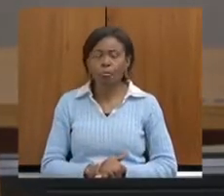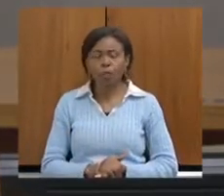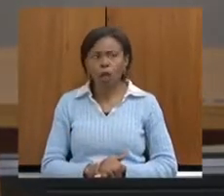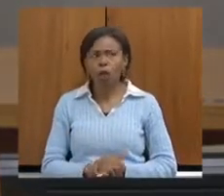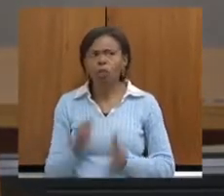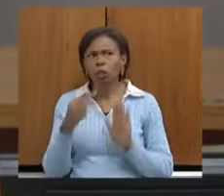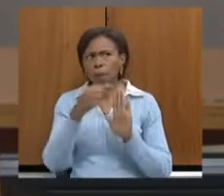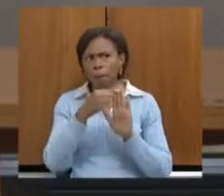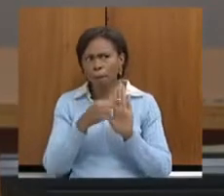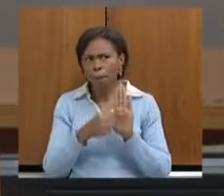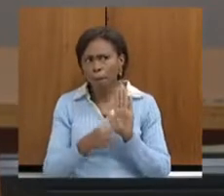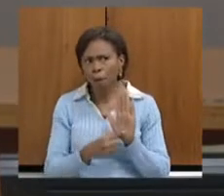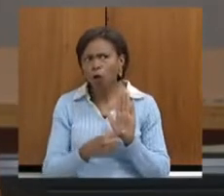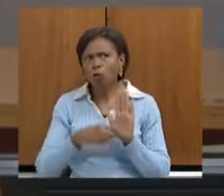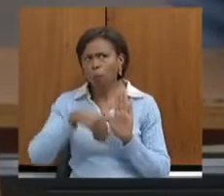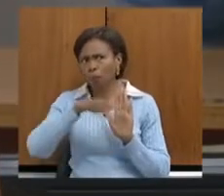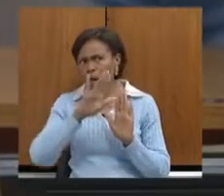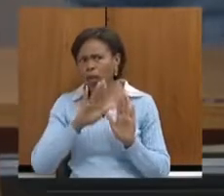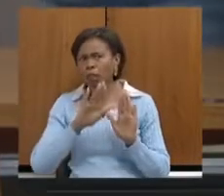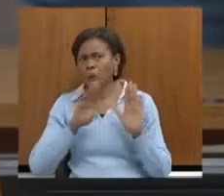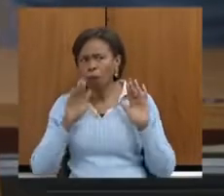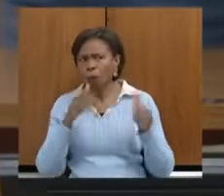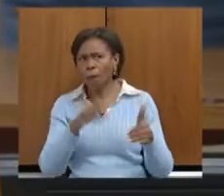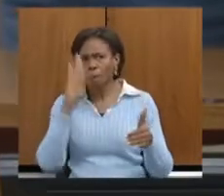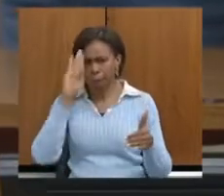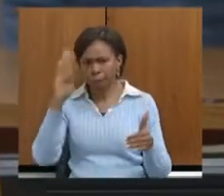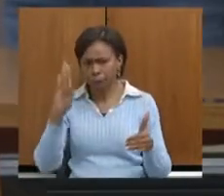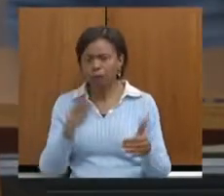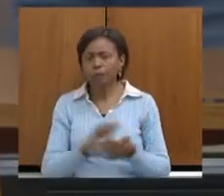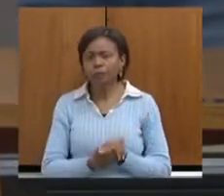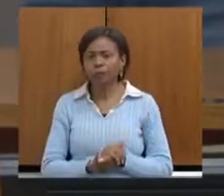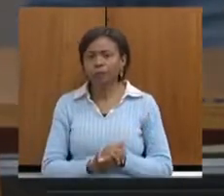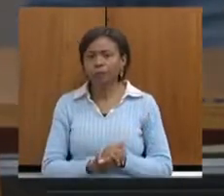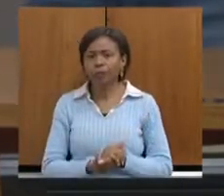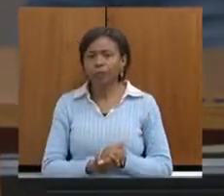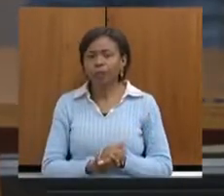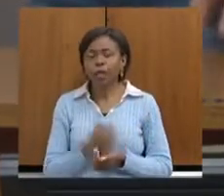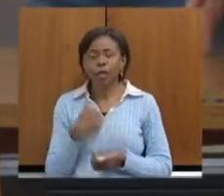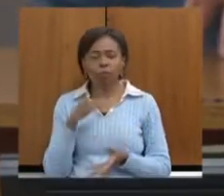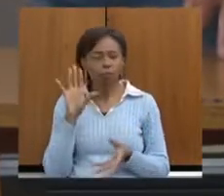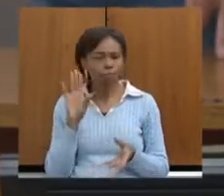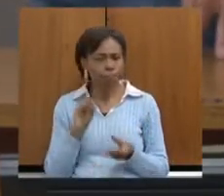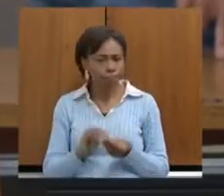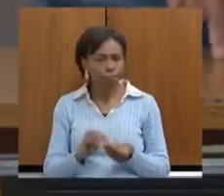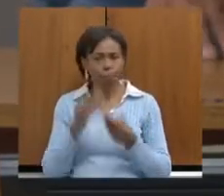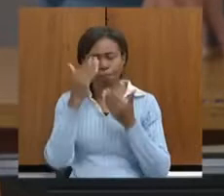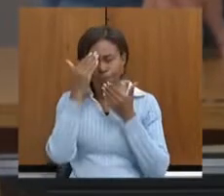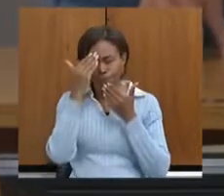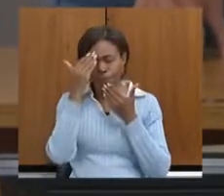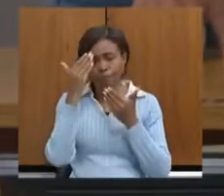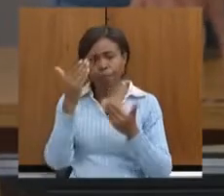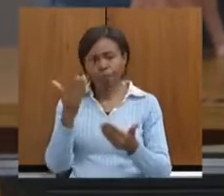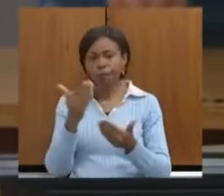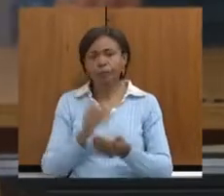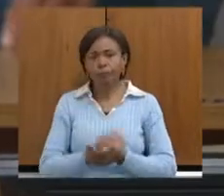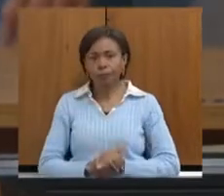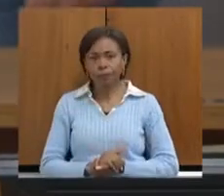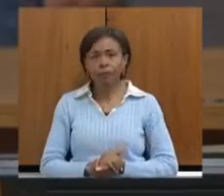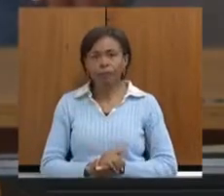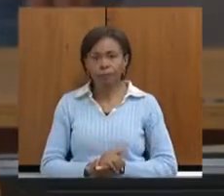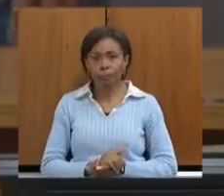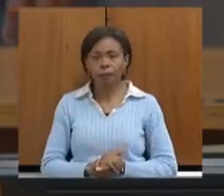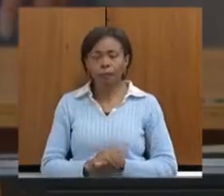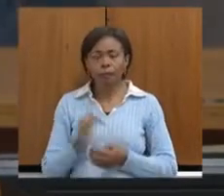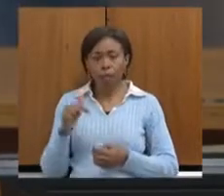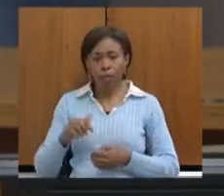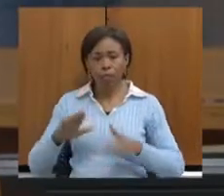colocando esses pontos mas objetivos mais lembrando dos transversais eu finalizo agradecendo a